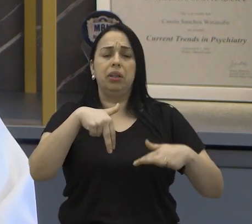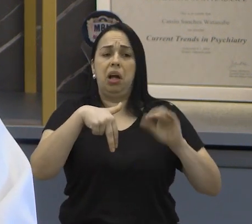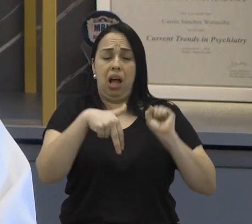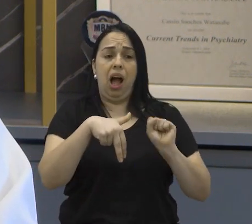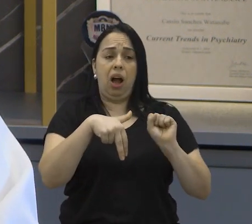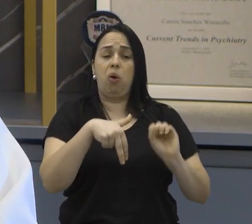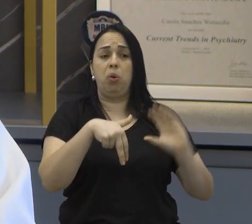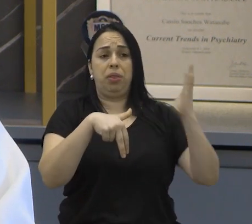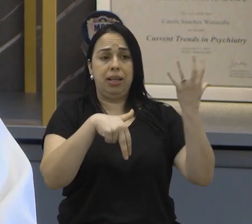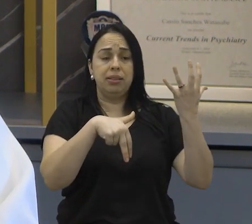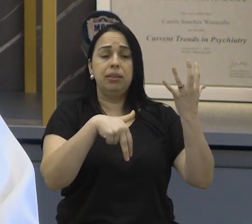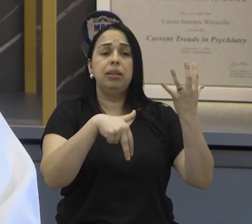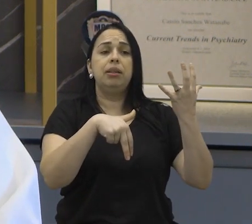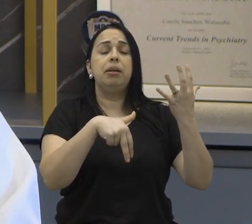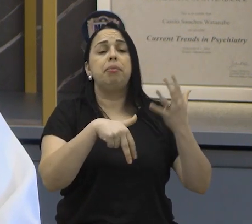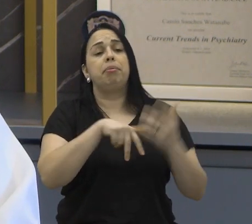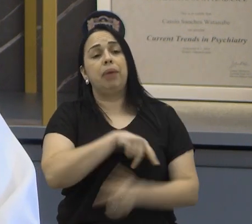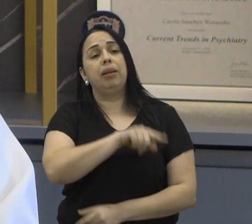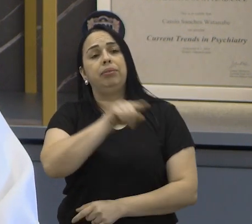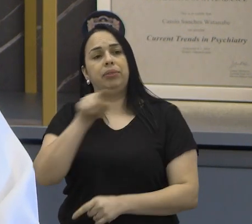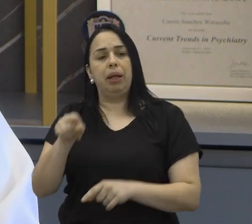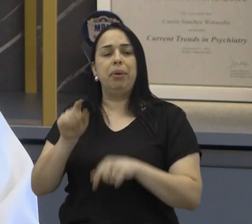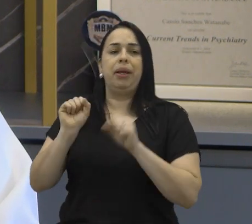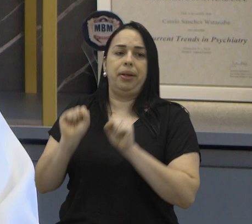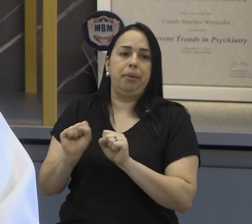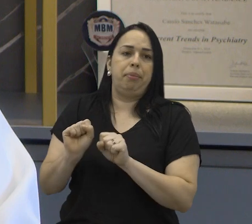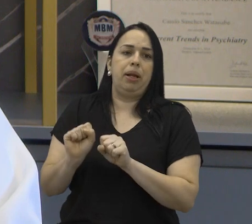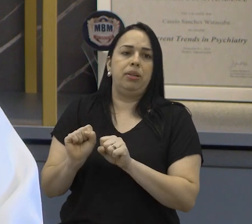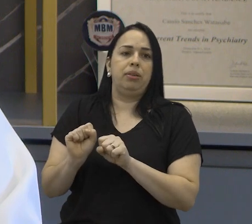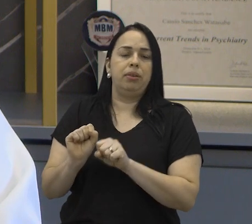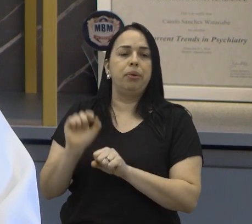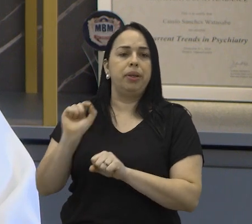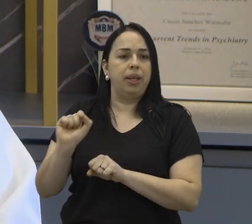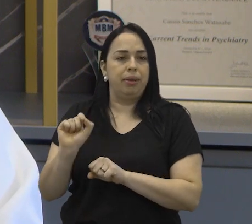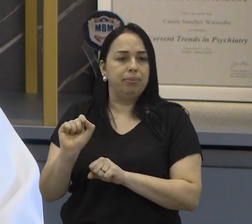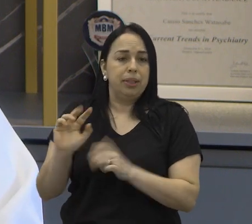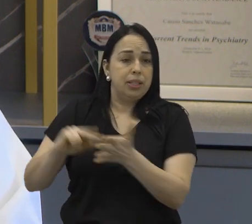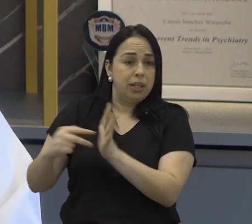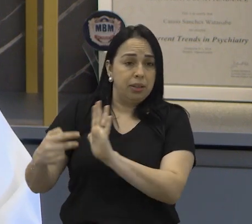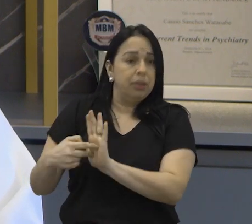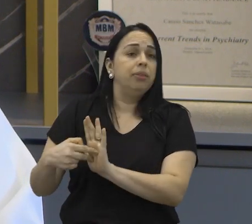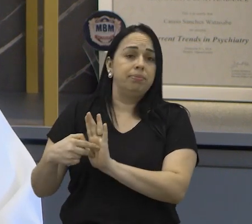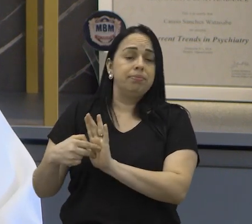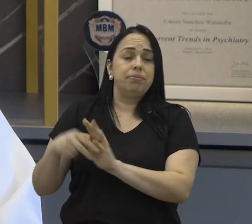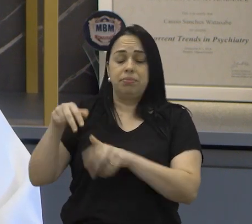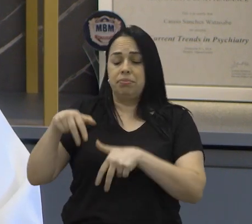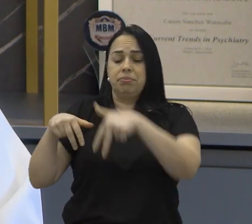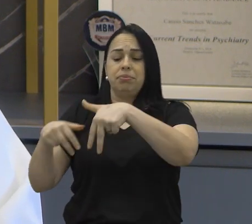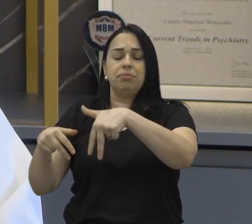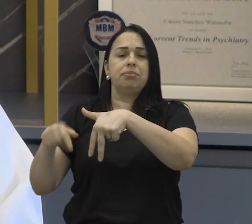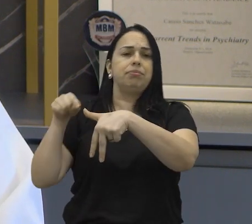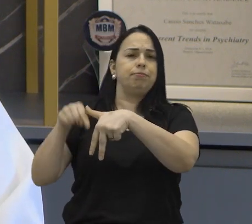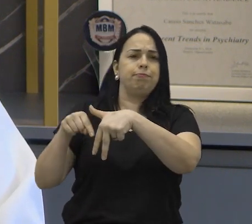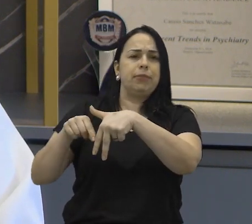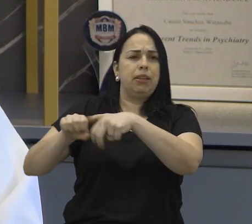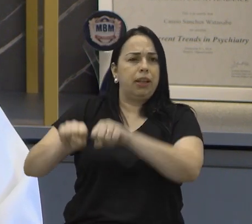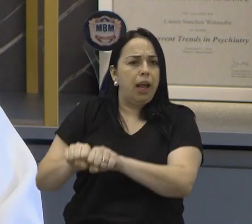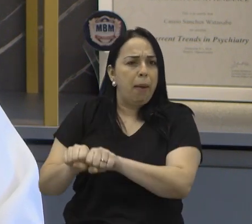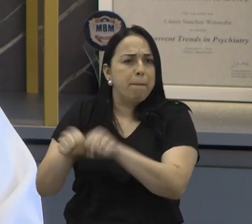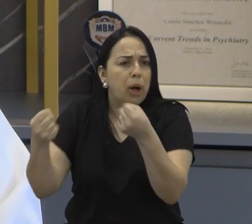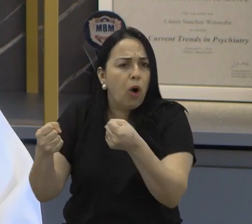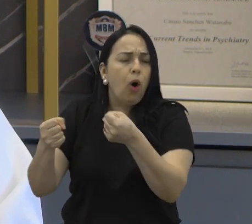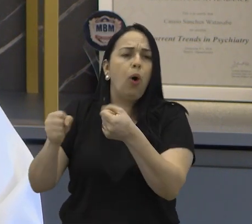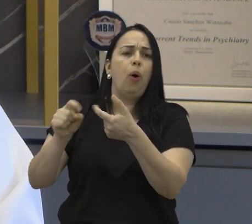corte, um ferimento, isso é uma lesão tecidual. Tá? E toda vez que ele também pode ter uma perturbação funcional, ou seja, ele teve